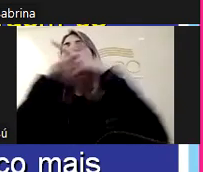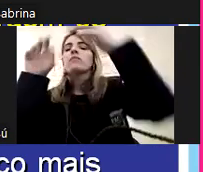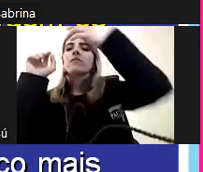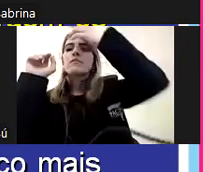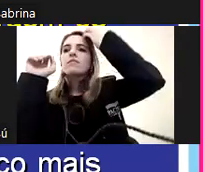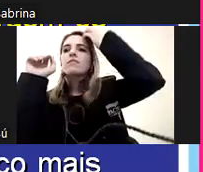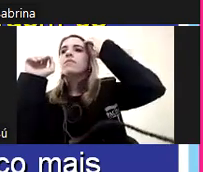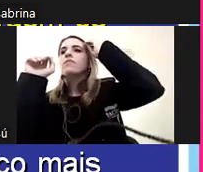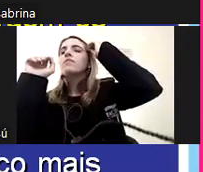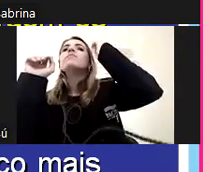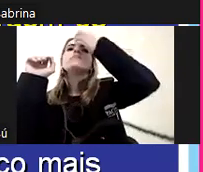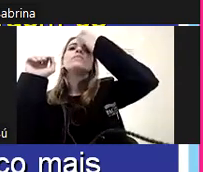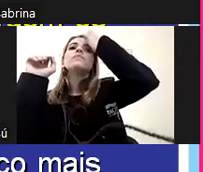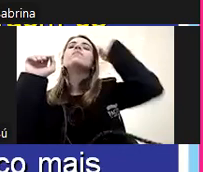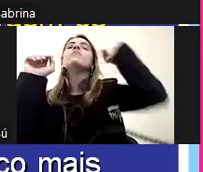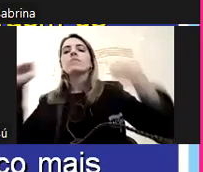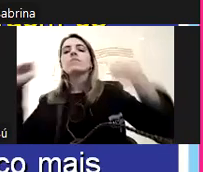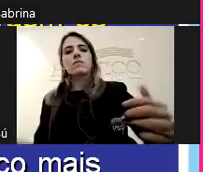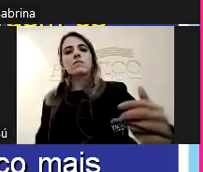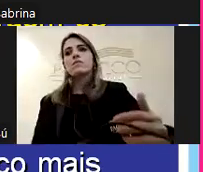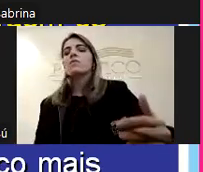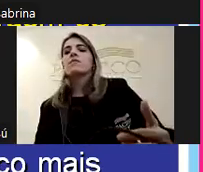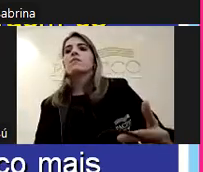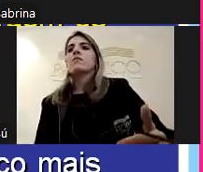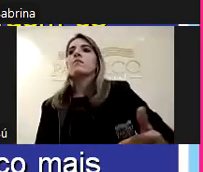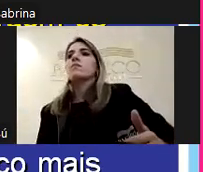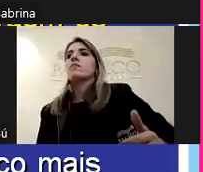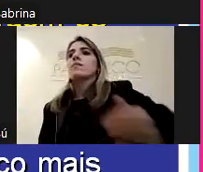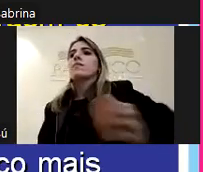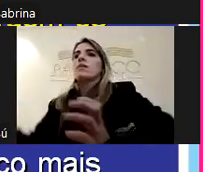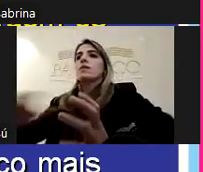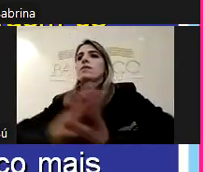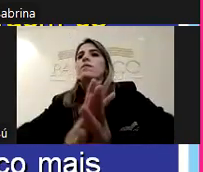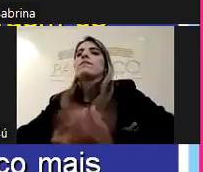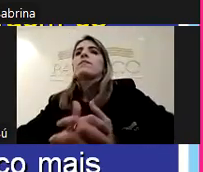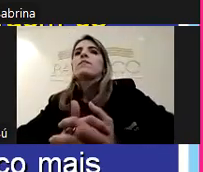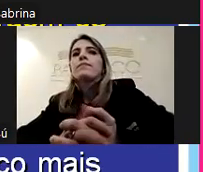que saiu, o Gabriel também saiu. Está chegando.